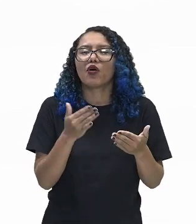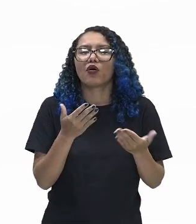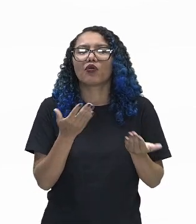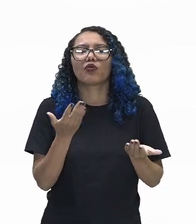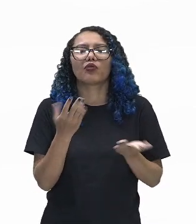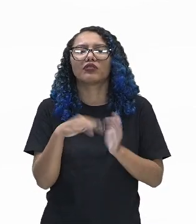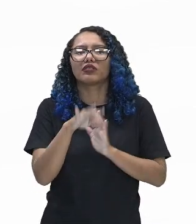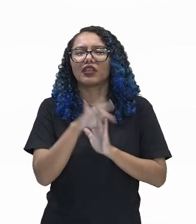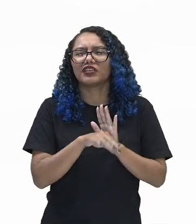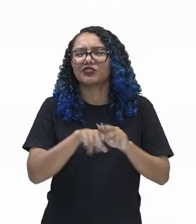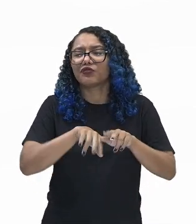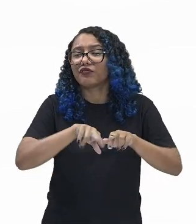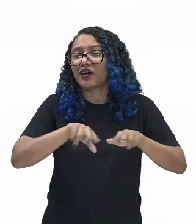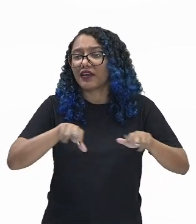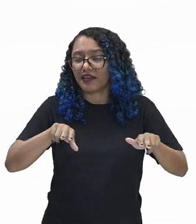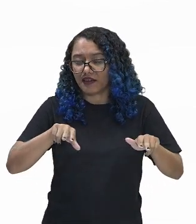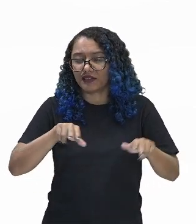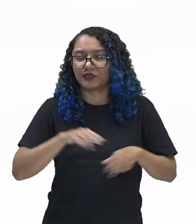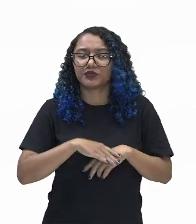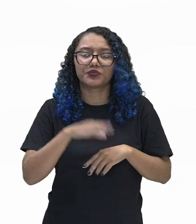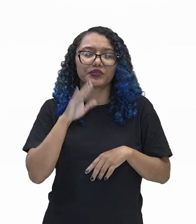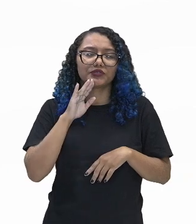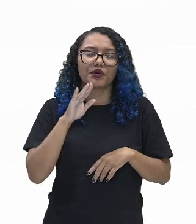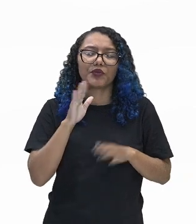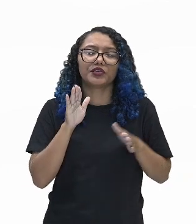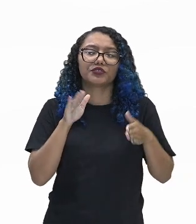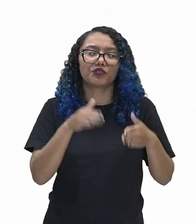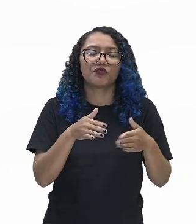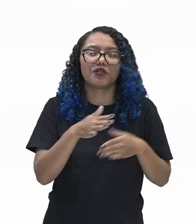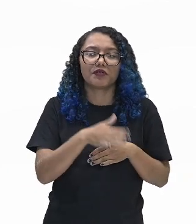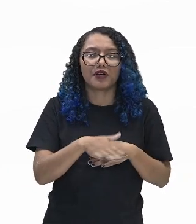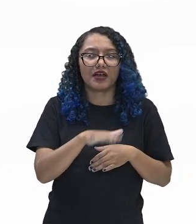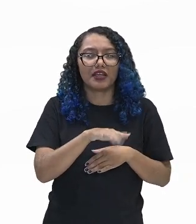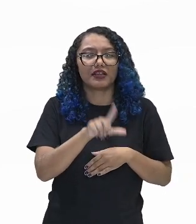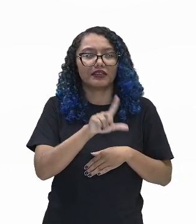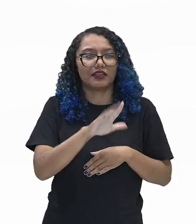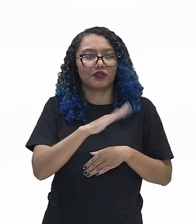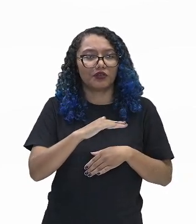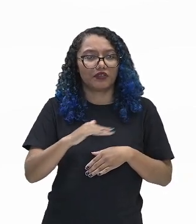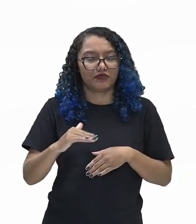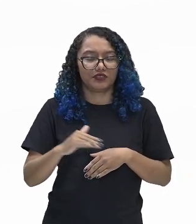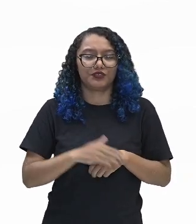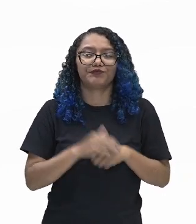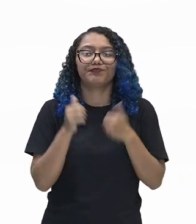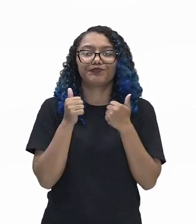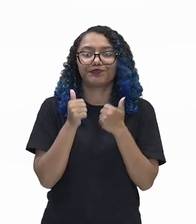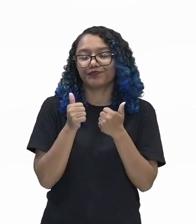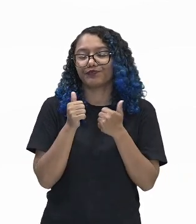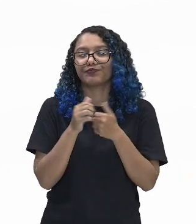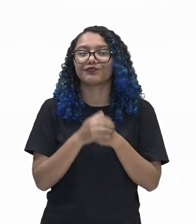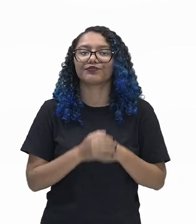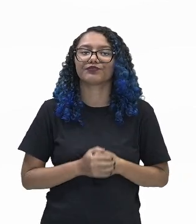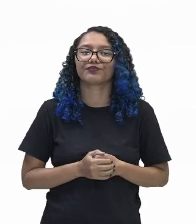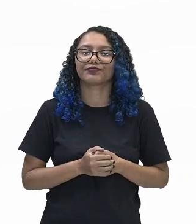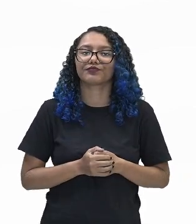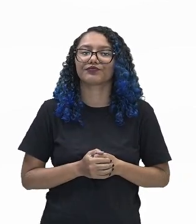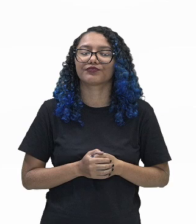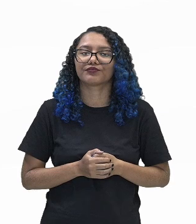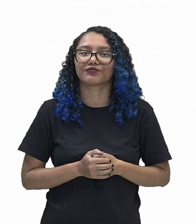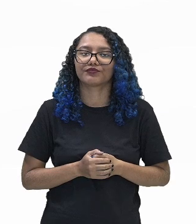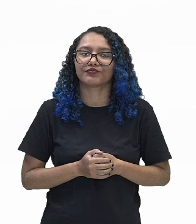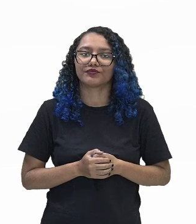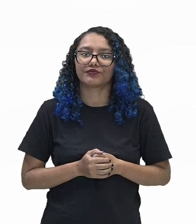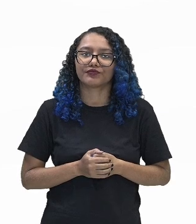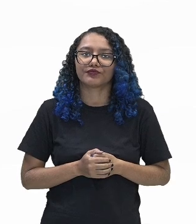diversos, sobretudo aqueles que se voltam para a literatura infantil, beleza? Então, nossa autora aí como